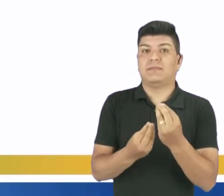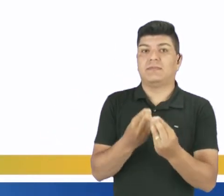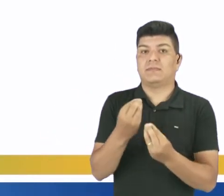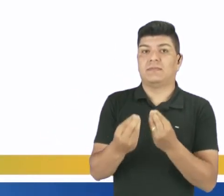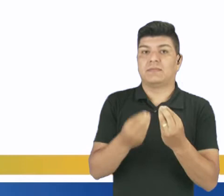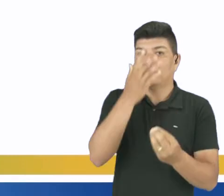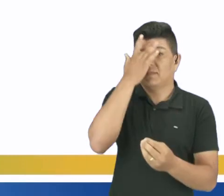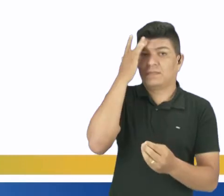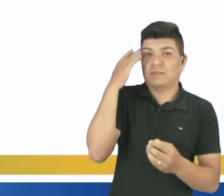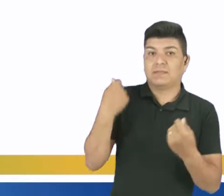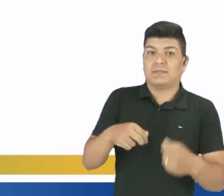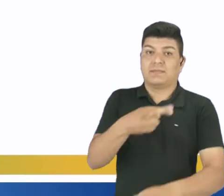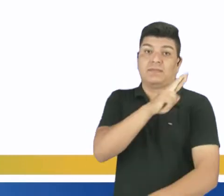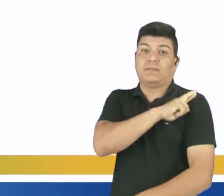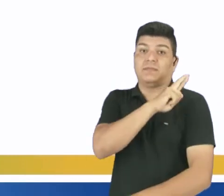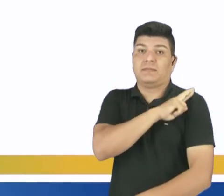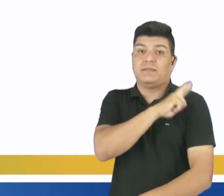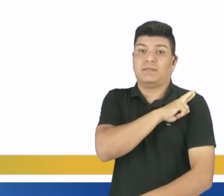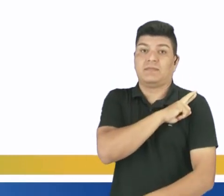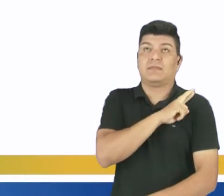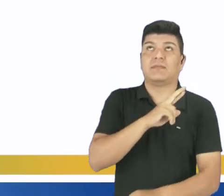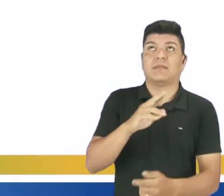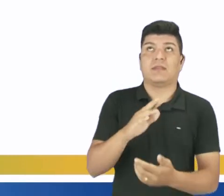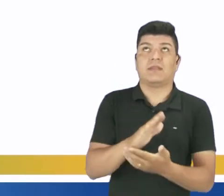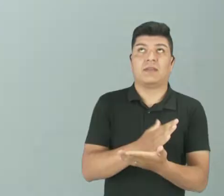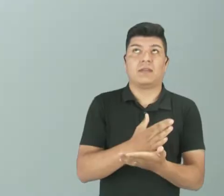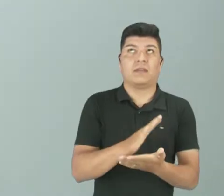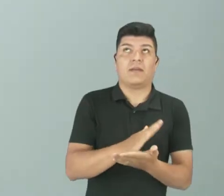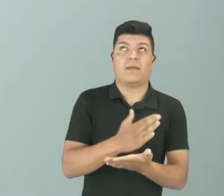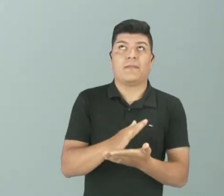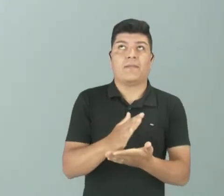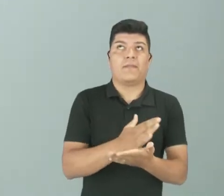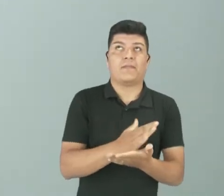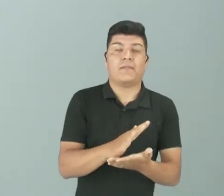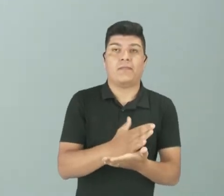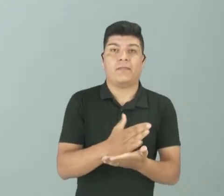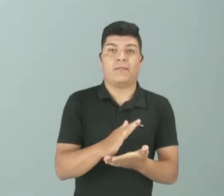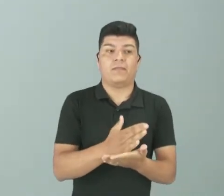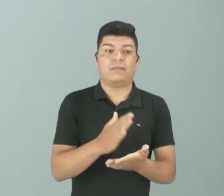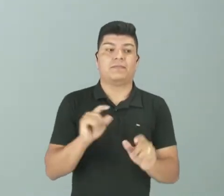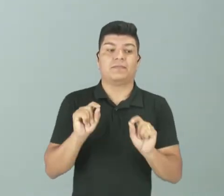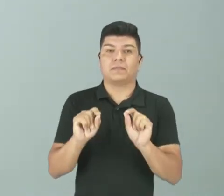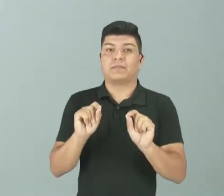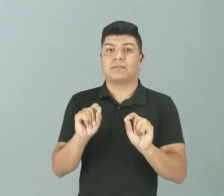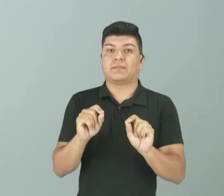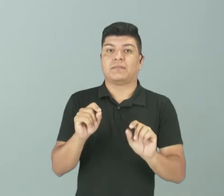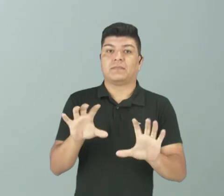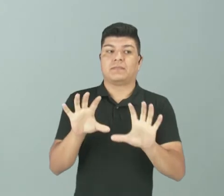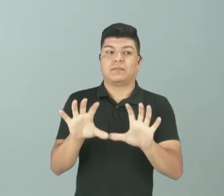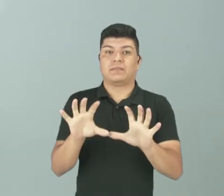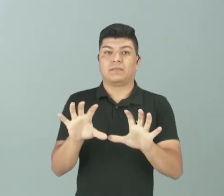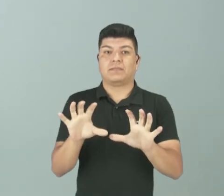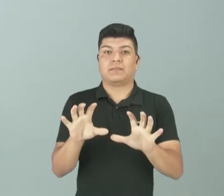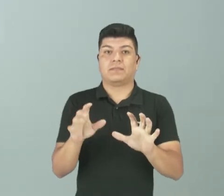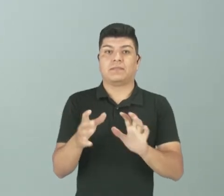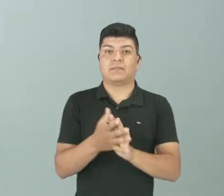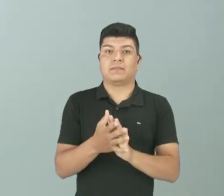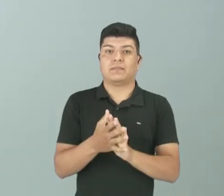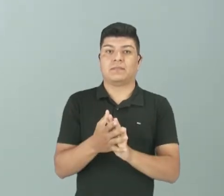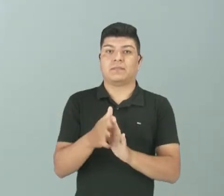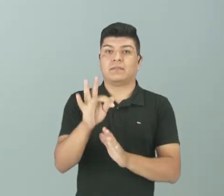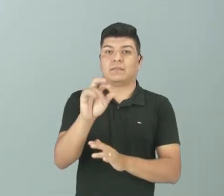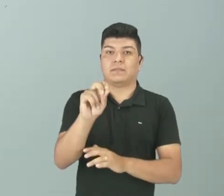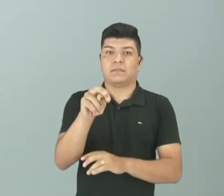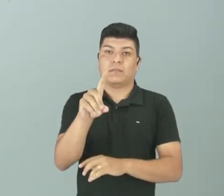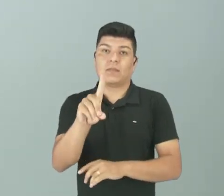o operário tem essa responsabilidade, ou, em alguns casos, até um braço mecânico. E aí temos o caso até do